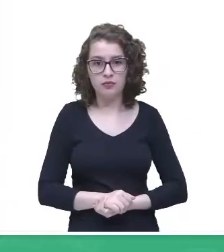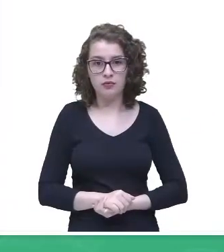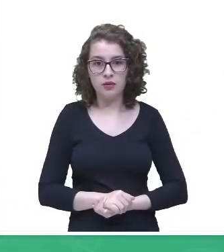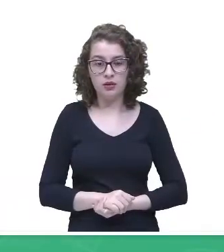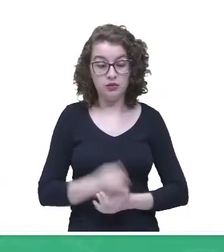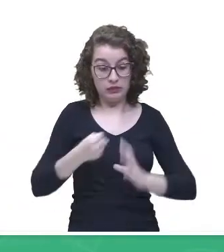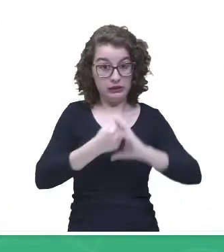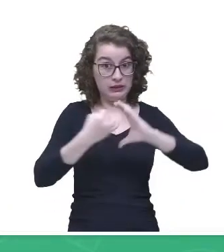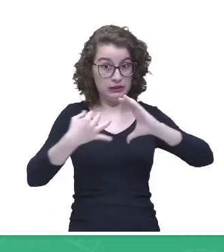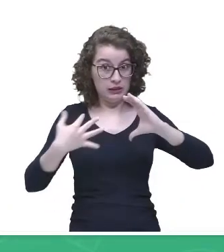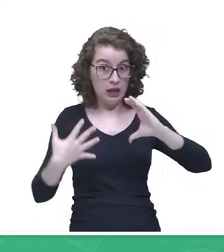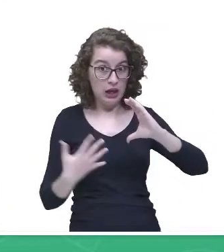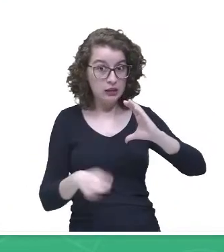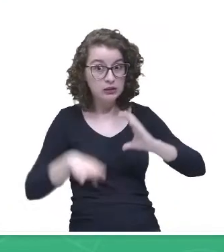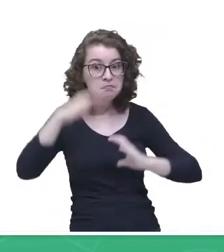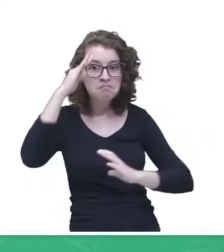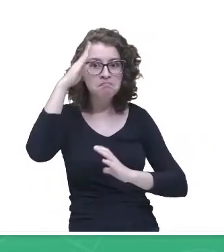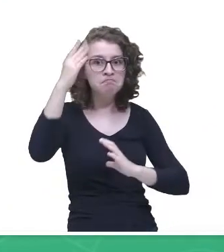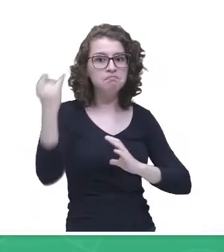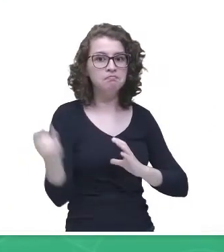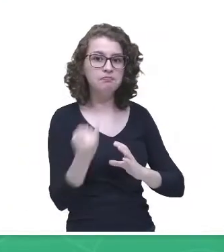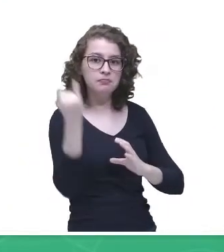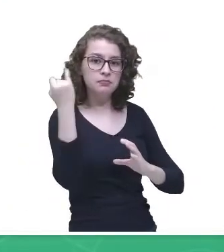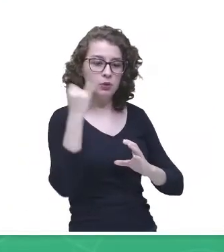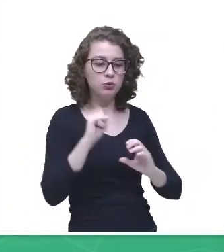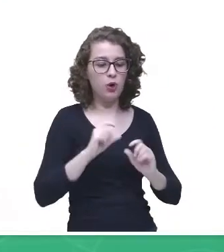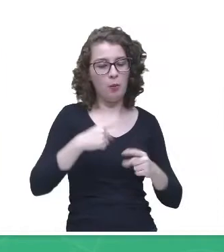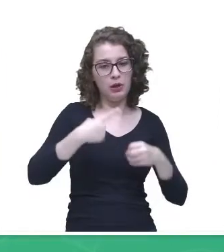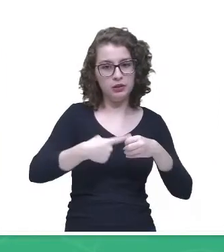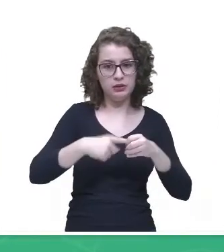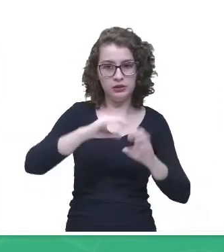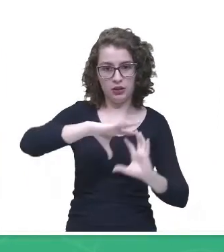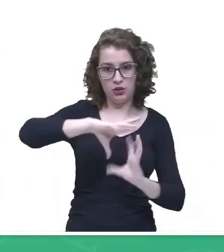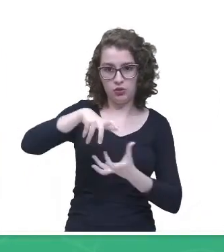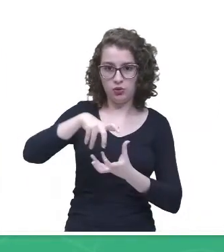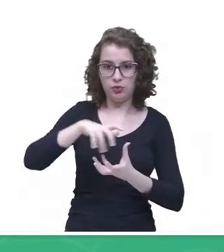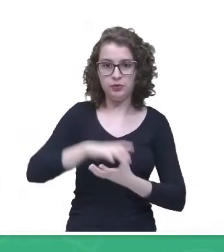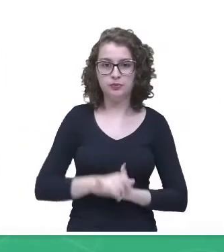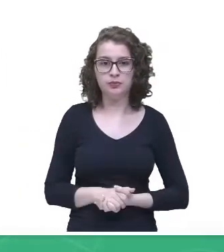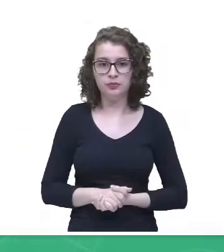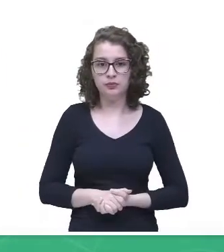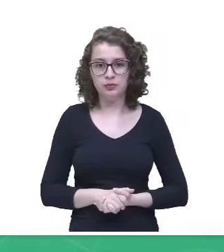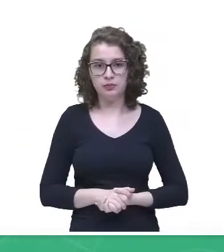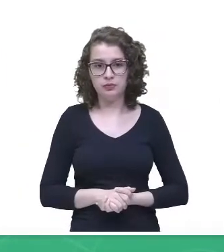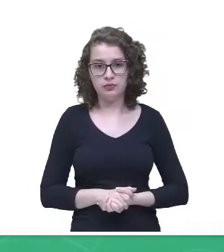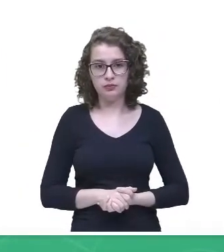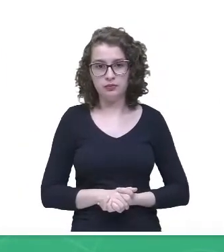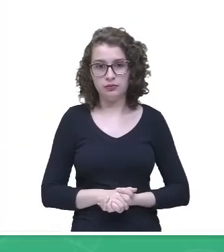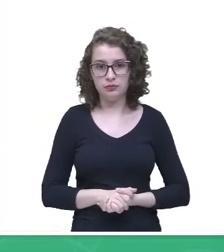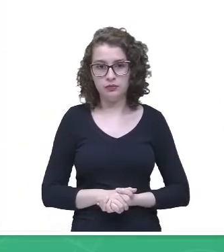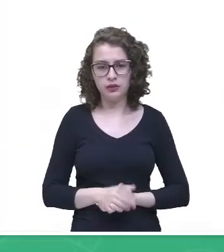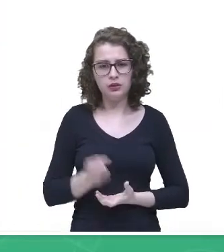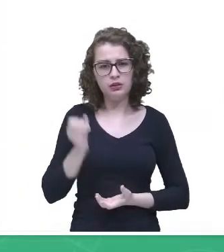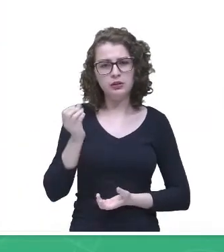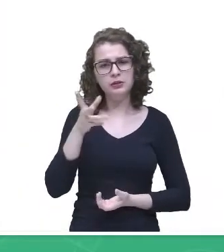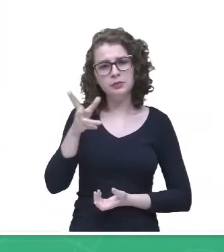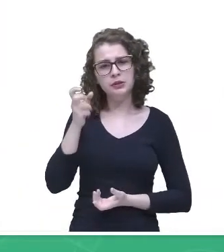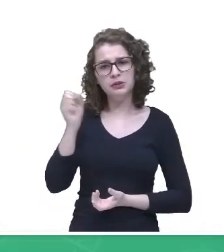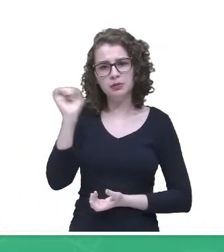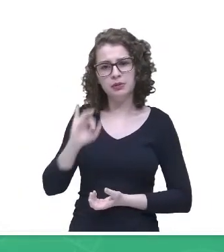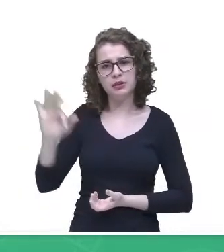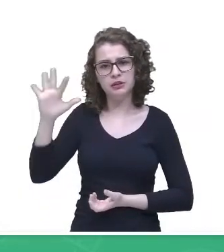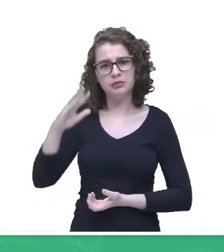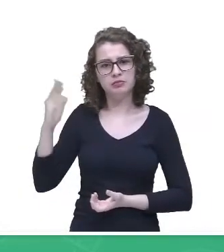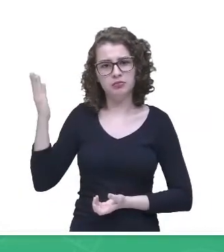características principais de uma cidade global. Tá? Vocês observam aí as imagens, né? São cidades